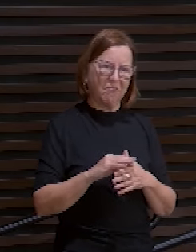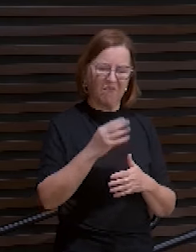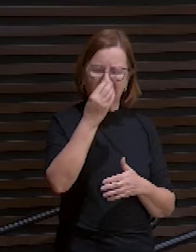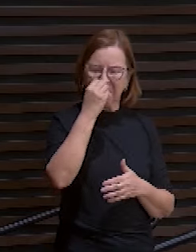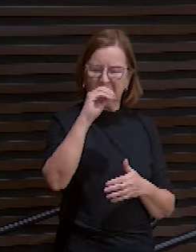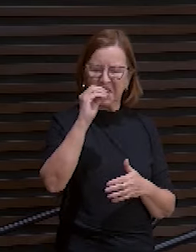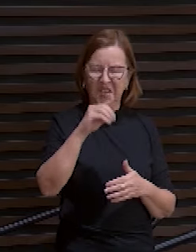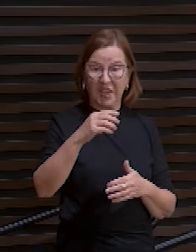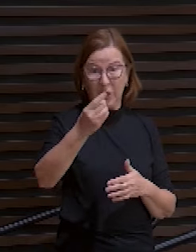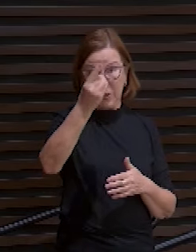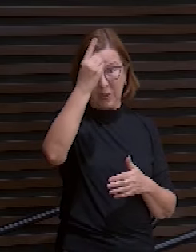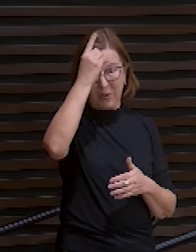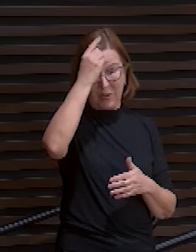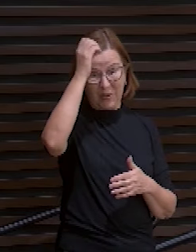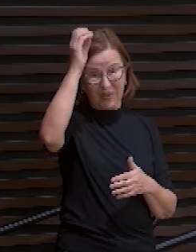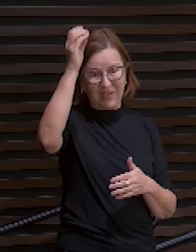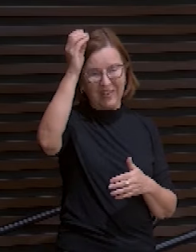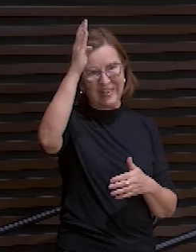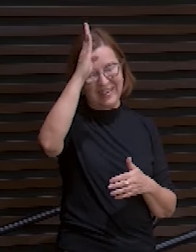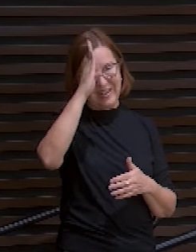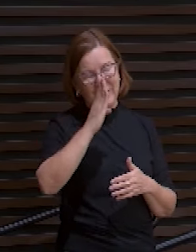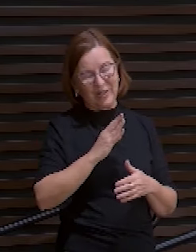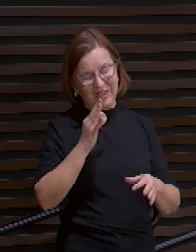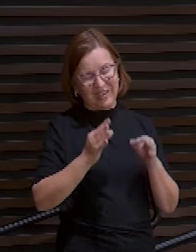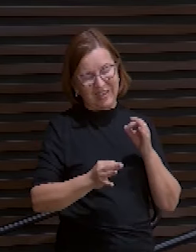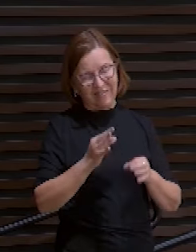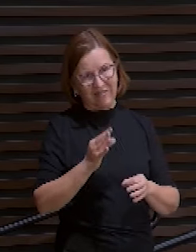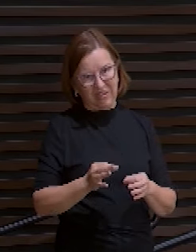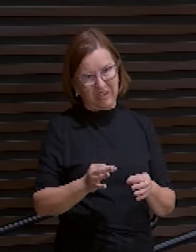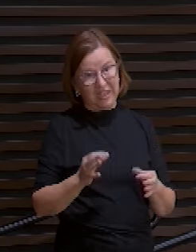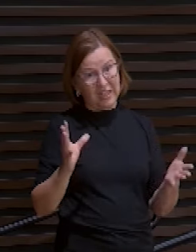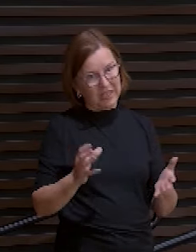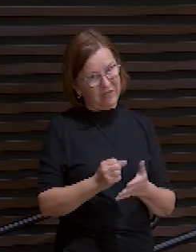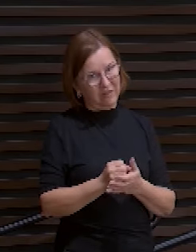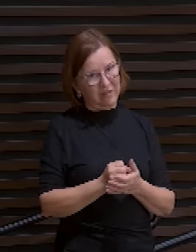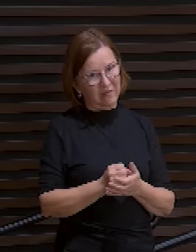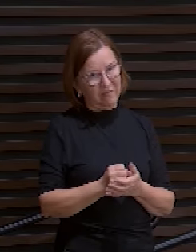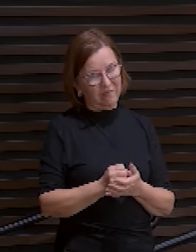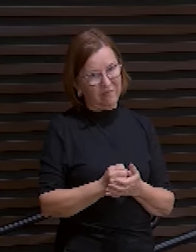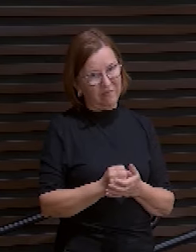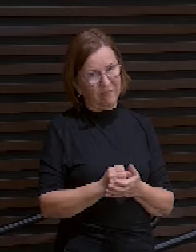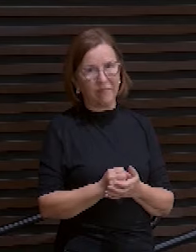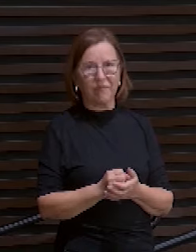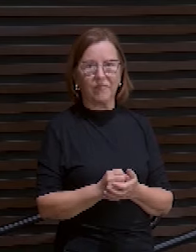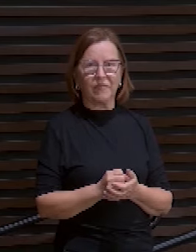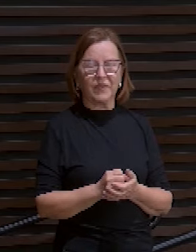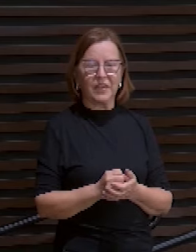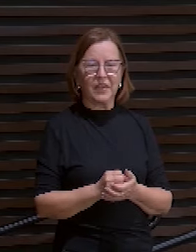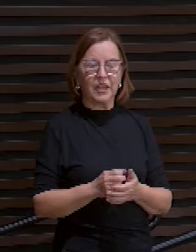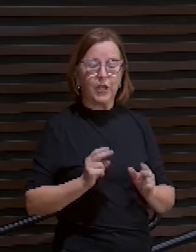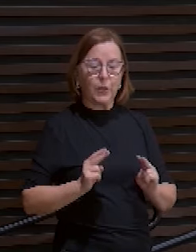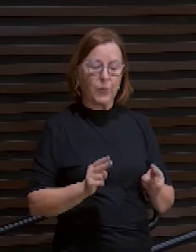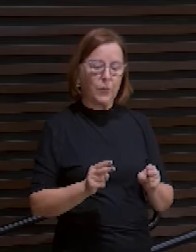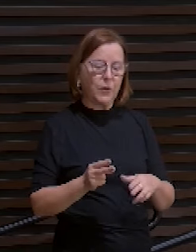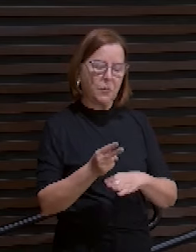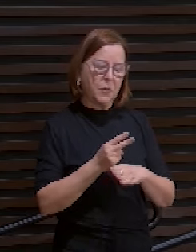Salvação em Cristo e continua a busca a buscar seus próprios desejos